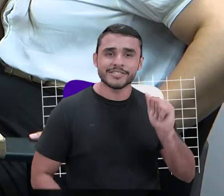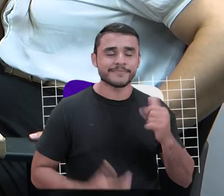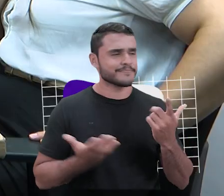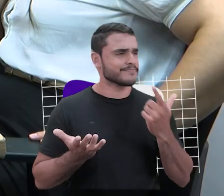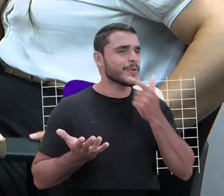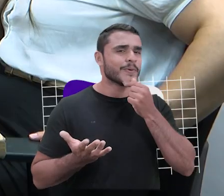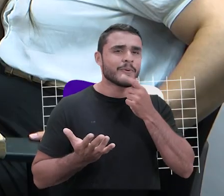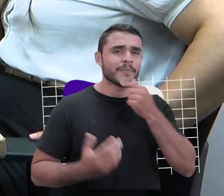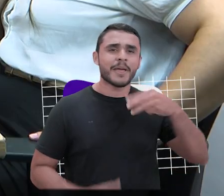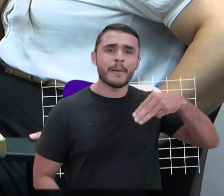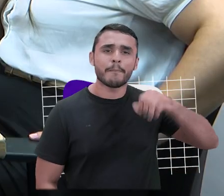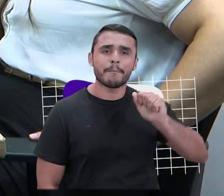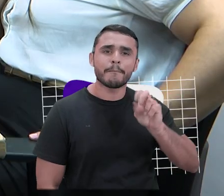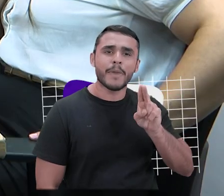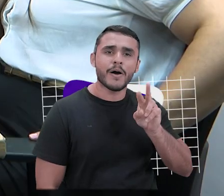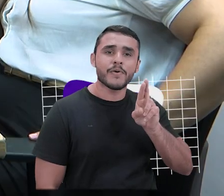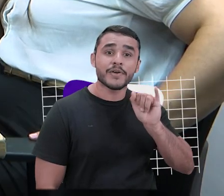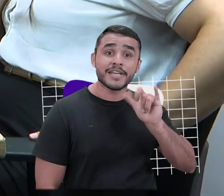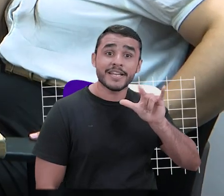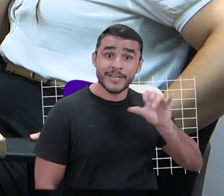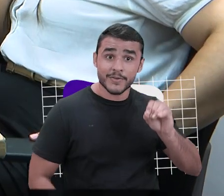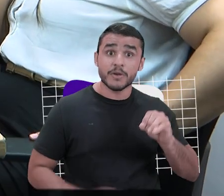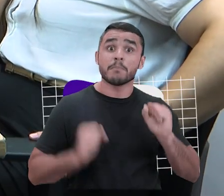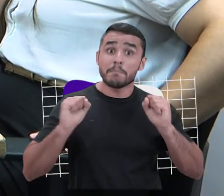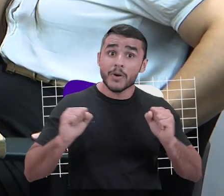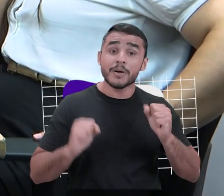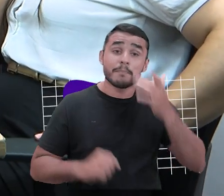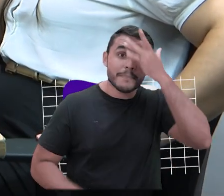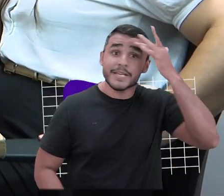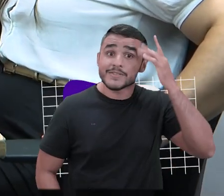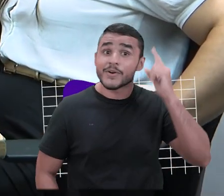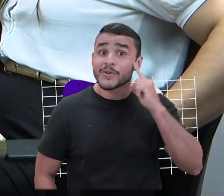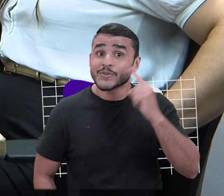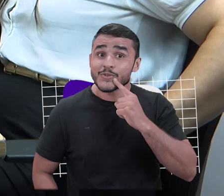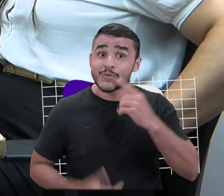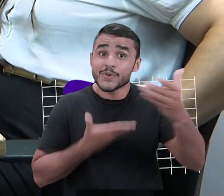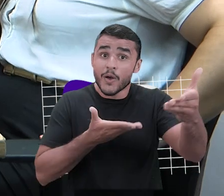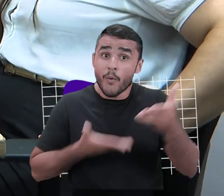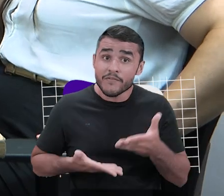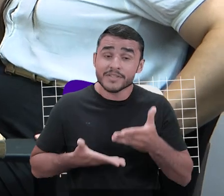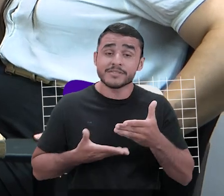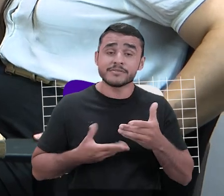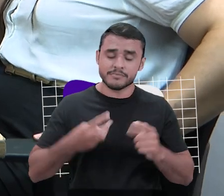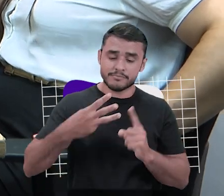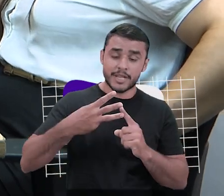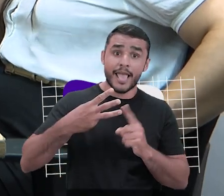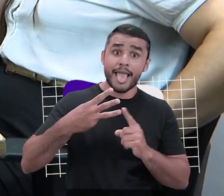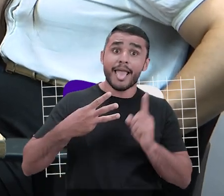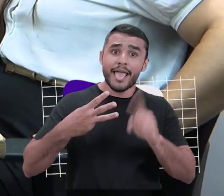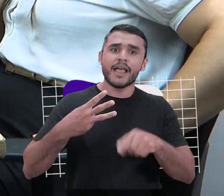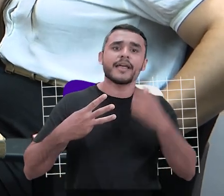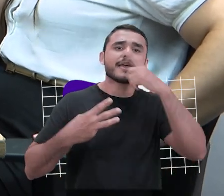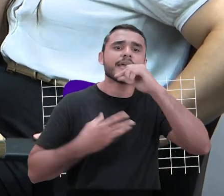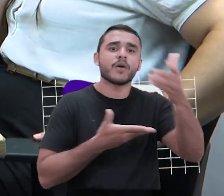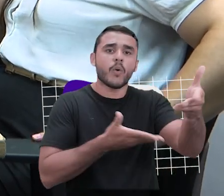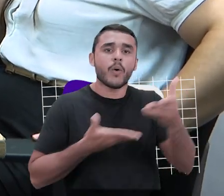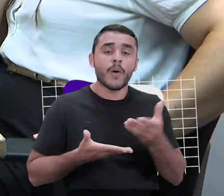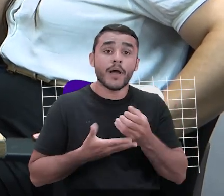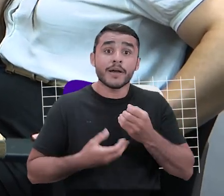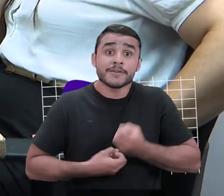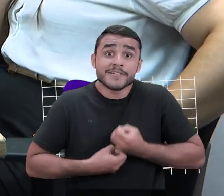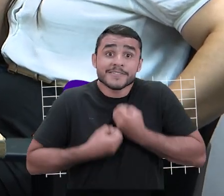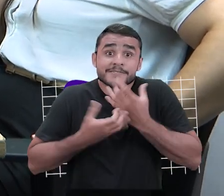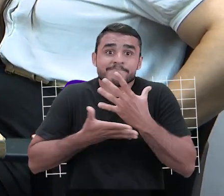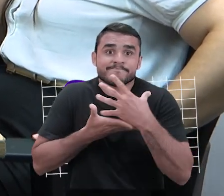gente, mas traga uma pessoa surda. Traga uma pessoa surda, né? Isso... Arrasou demais. Eu acho, para um podcast, Arrasou pessoa demais.